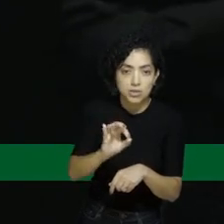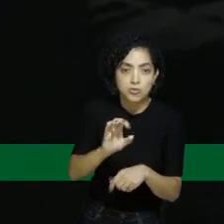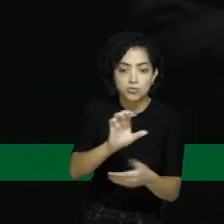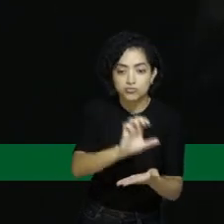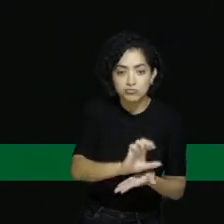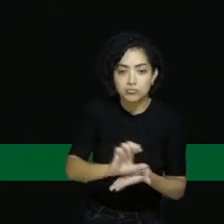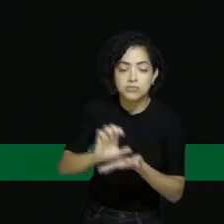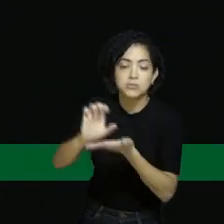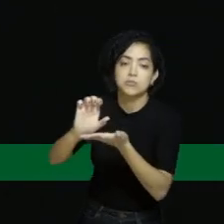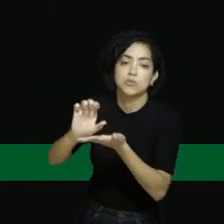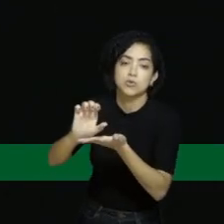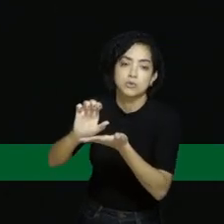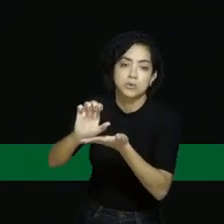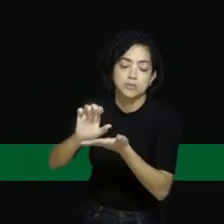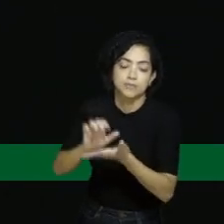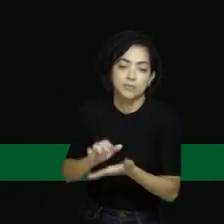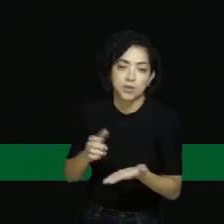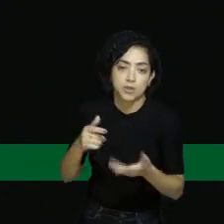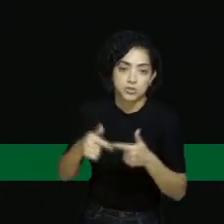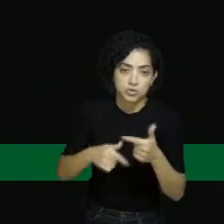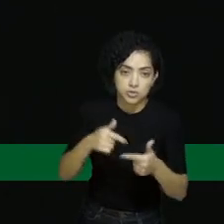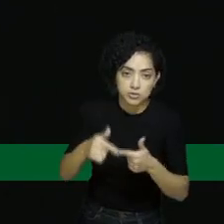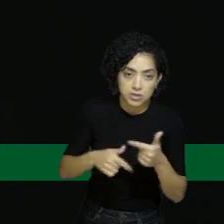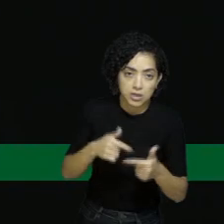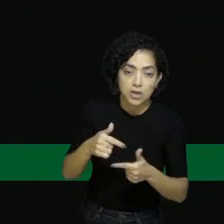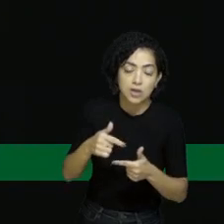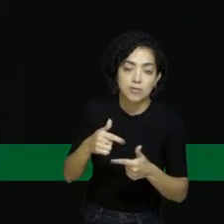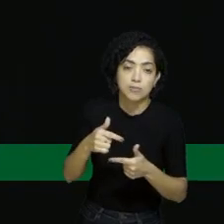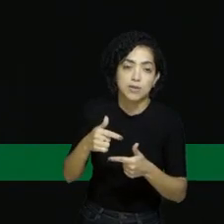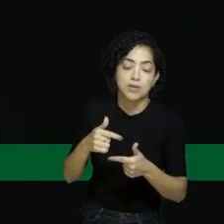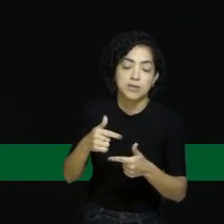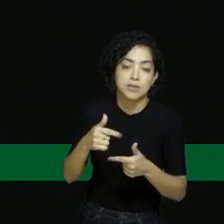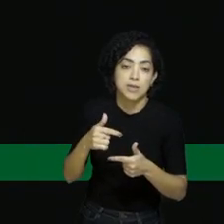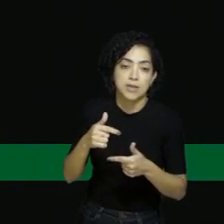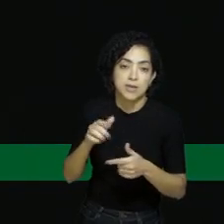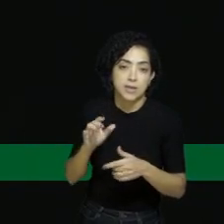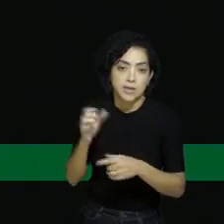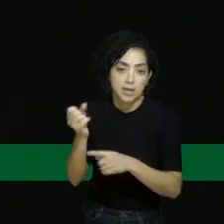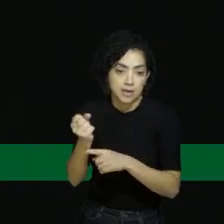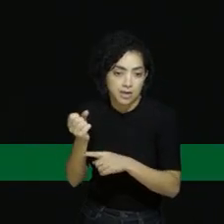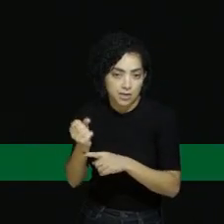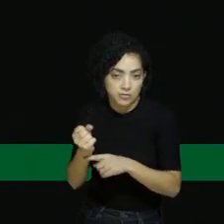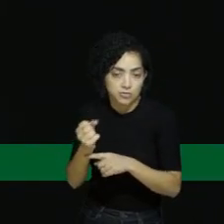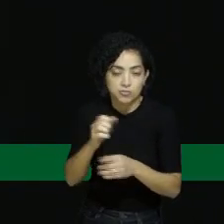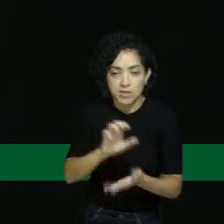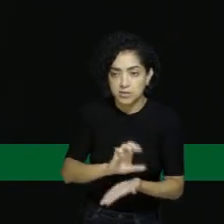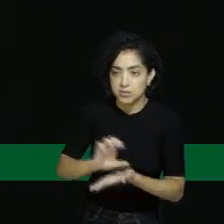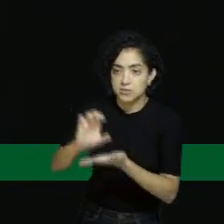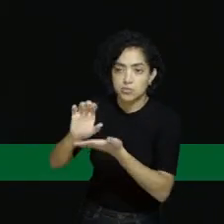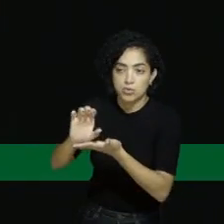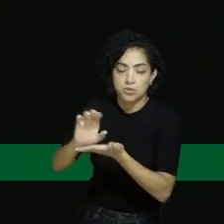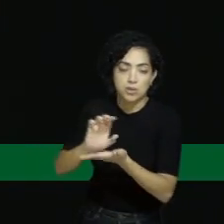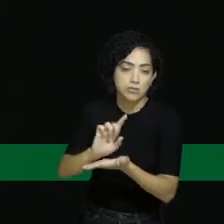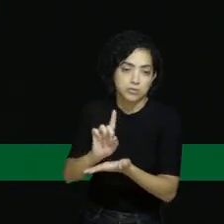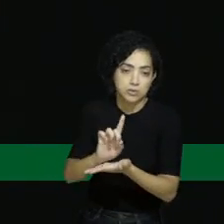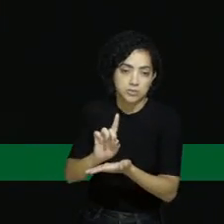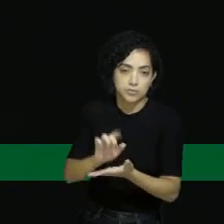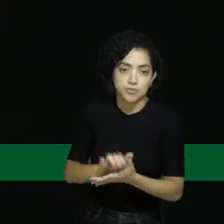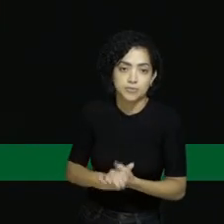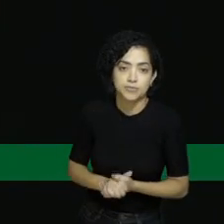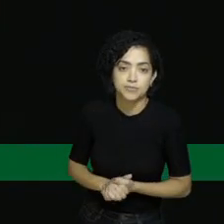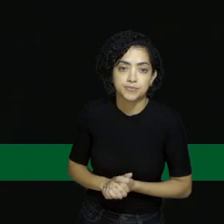aves. Nós trabalhamos com lácteos também, porém, esses não são exportados. Mais 30 segundos.